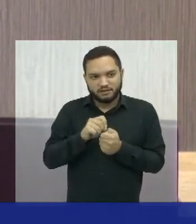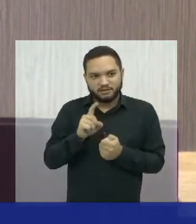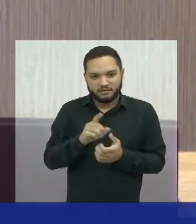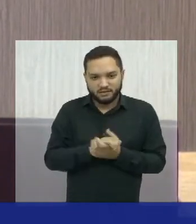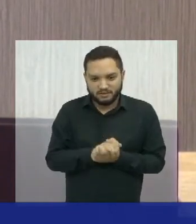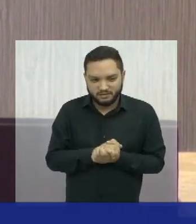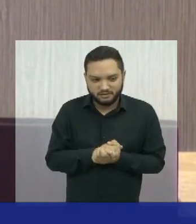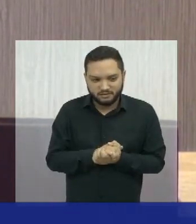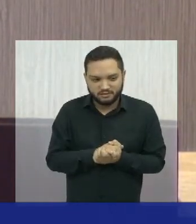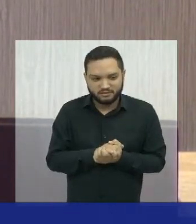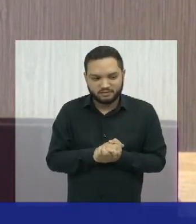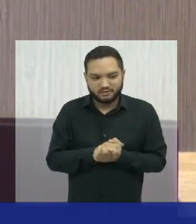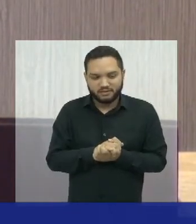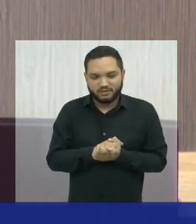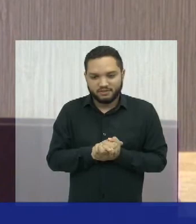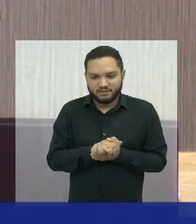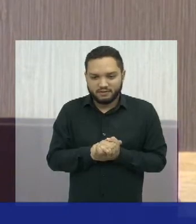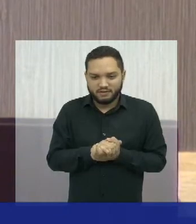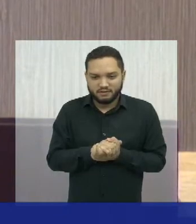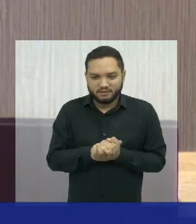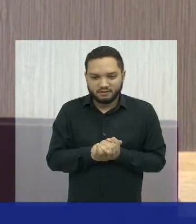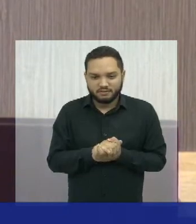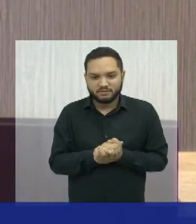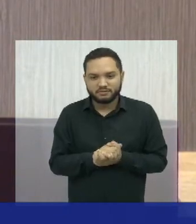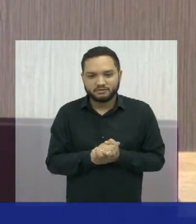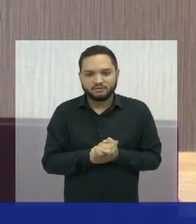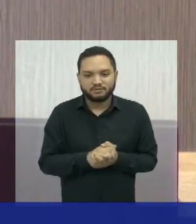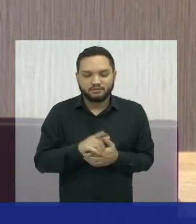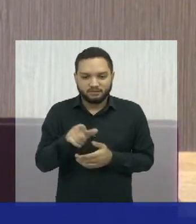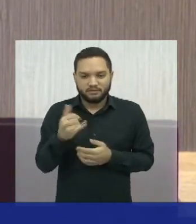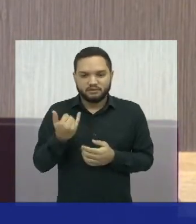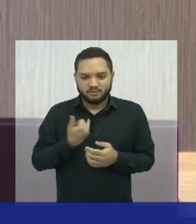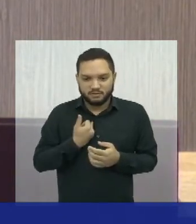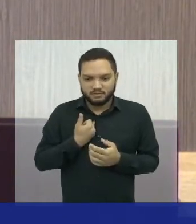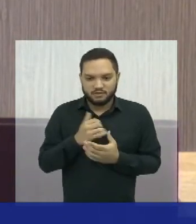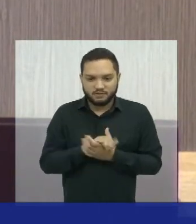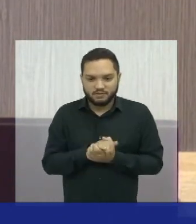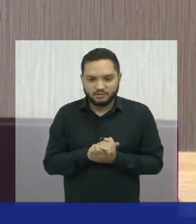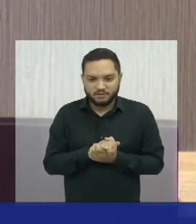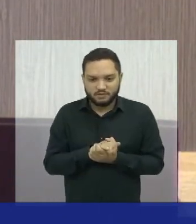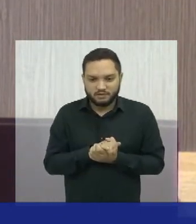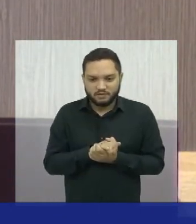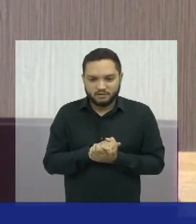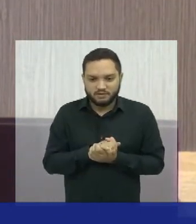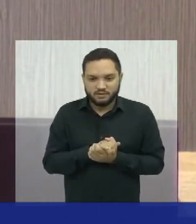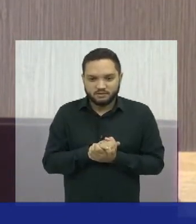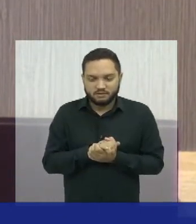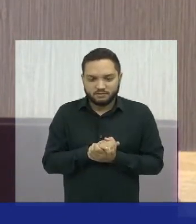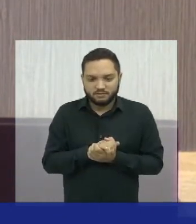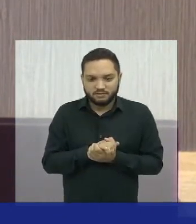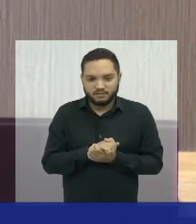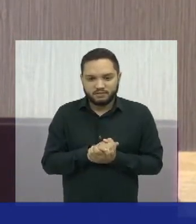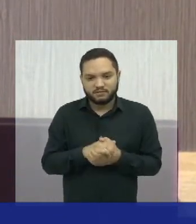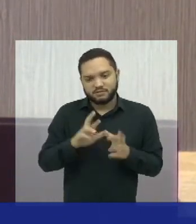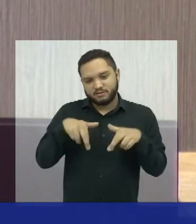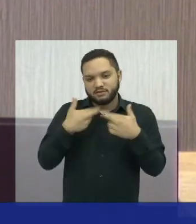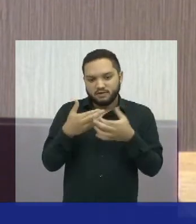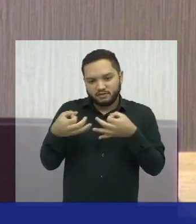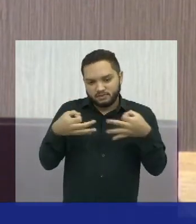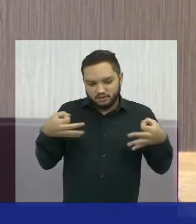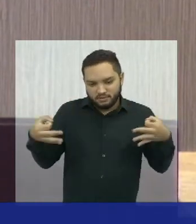disse, registre a situação. E ele disse, me traga, aí me informou dessa audiência